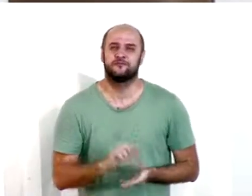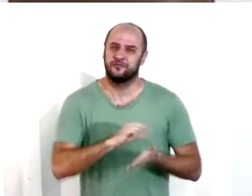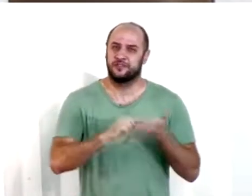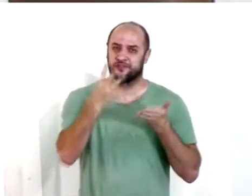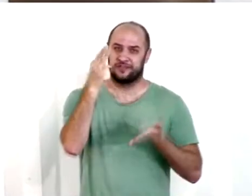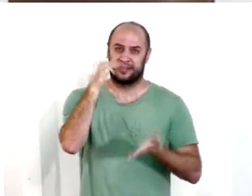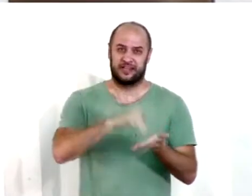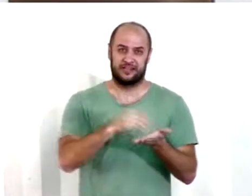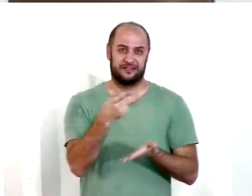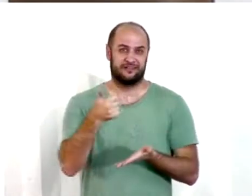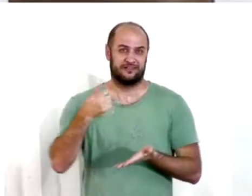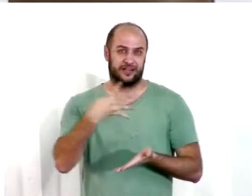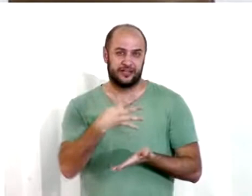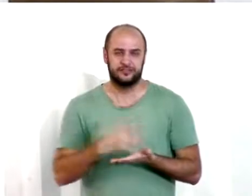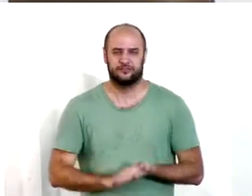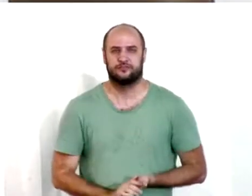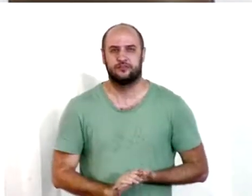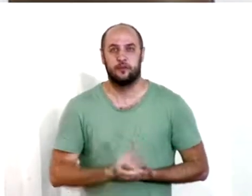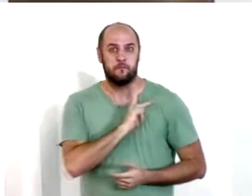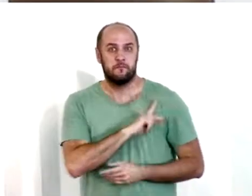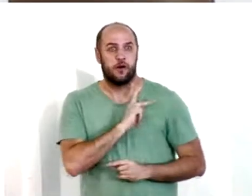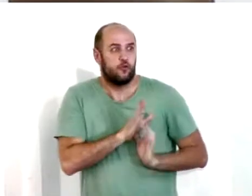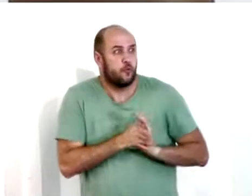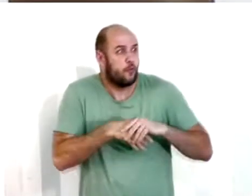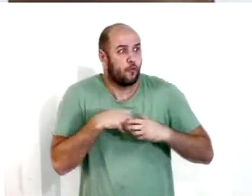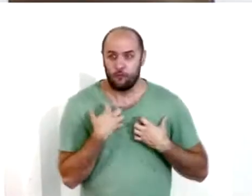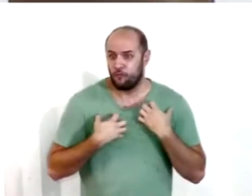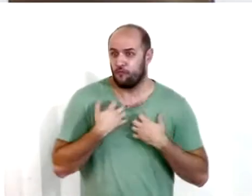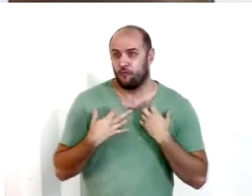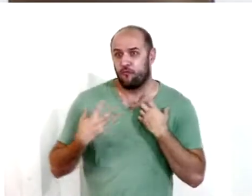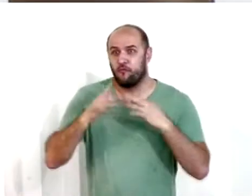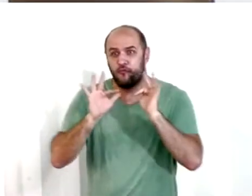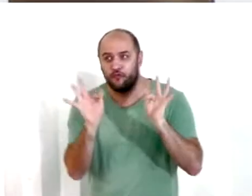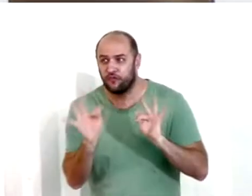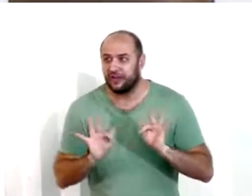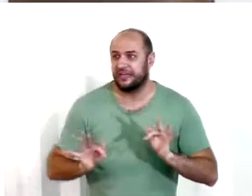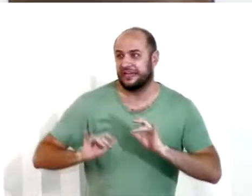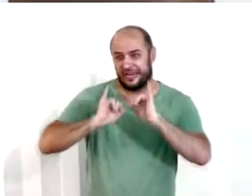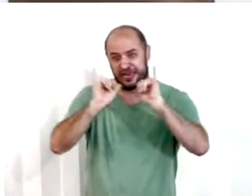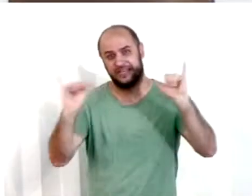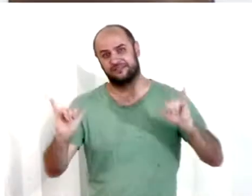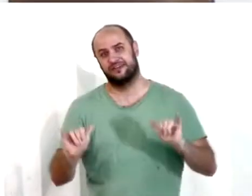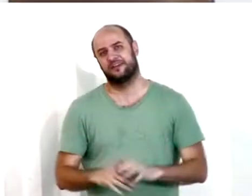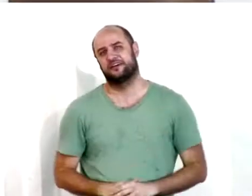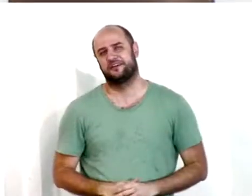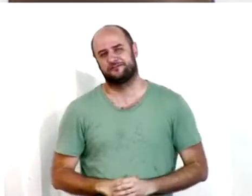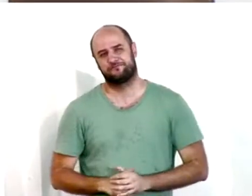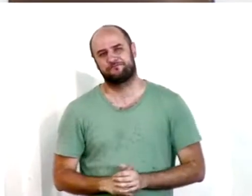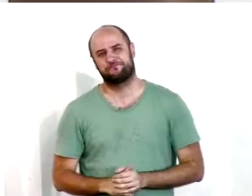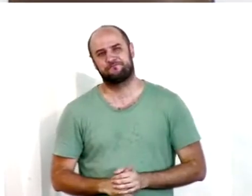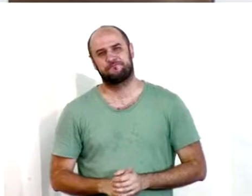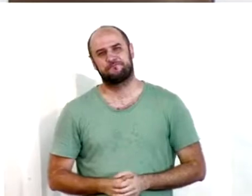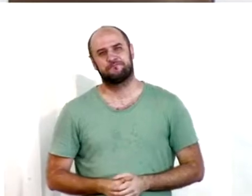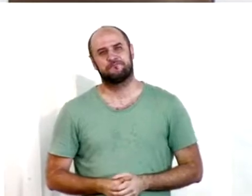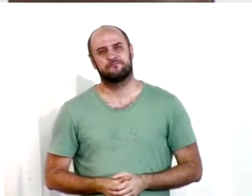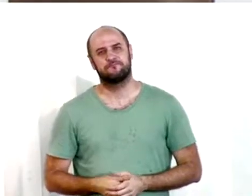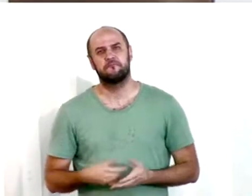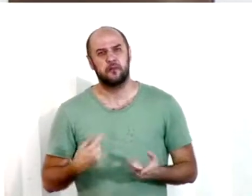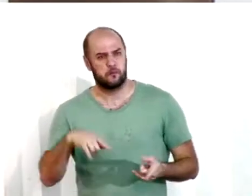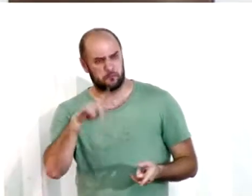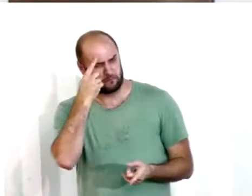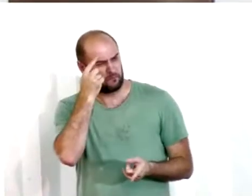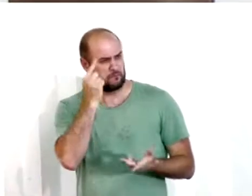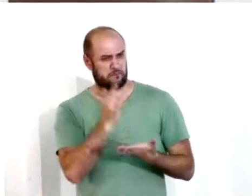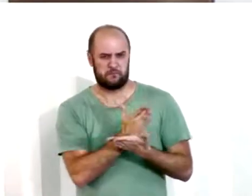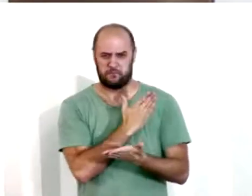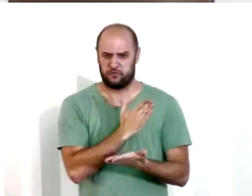14. Paulo está empolgado para falar de um plano soberano. Então nós dividimos